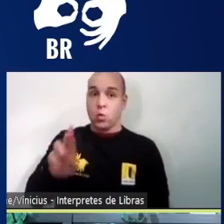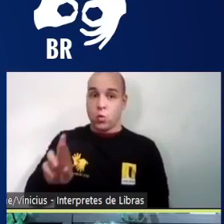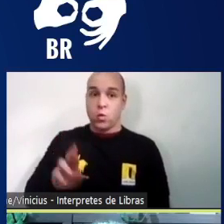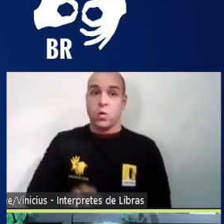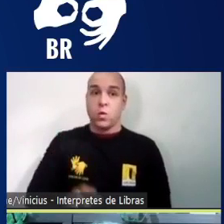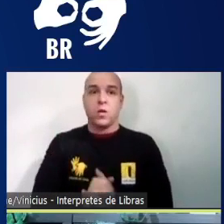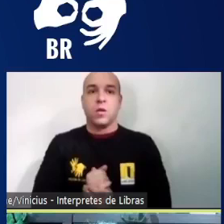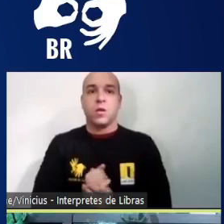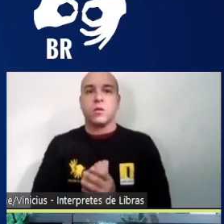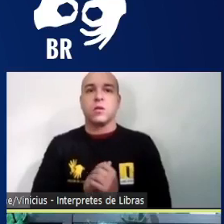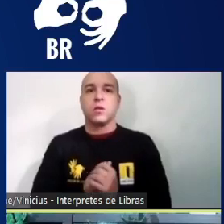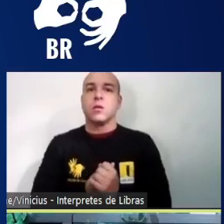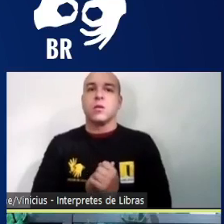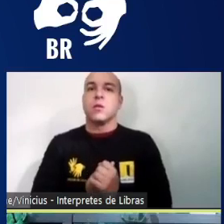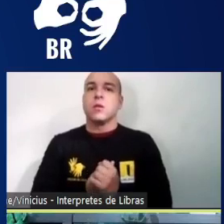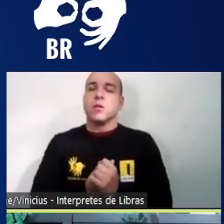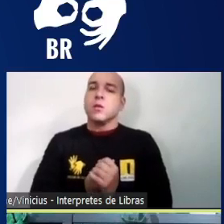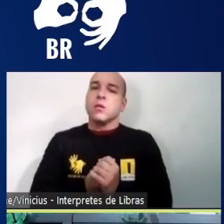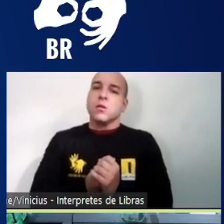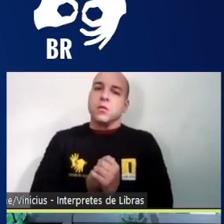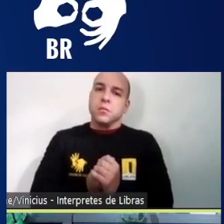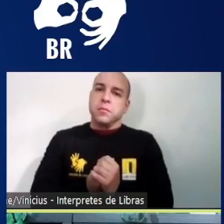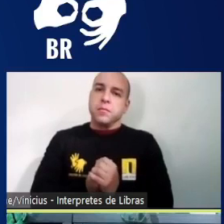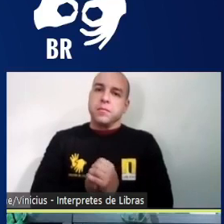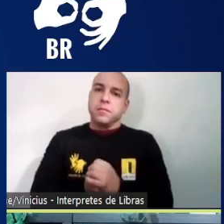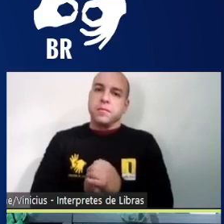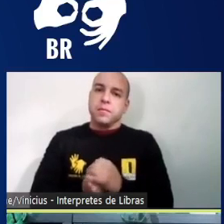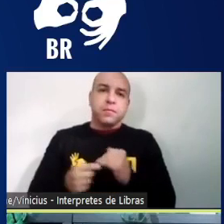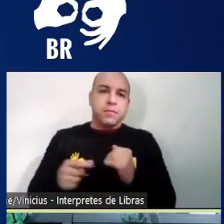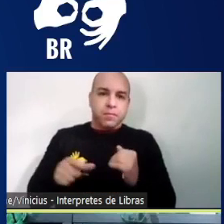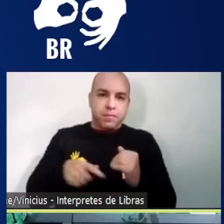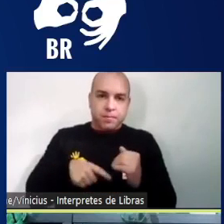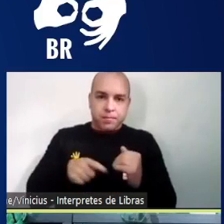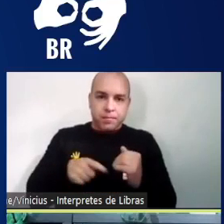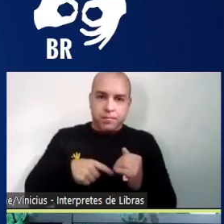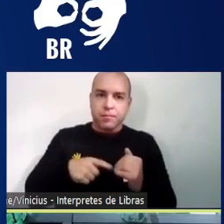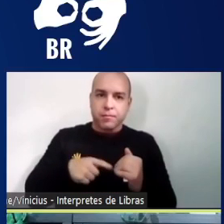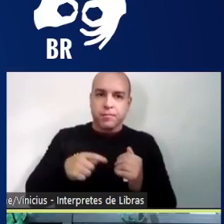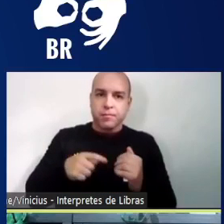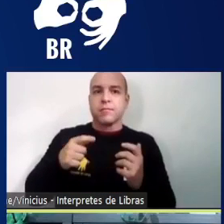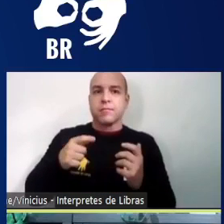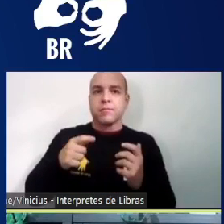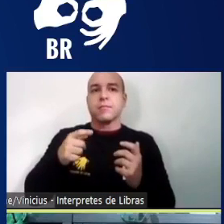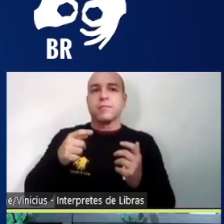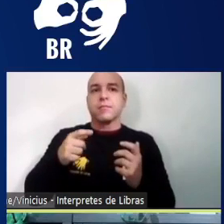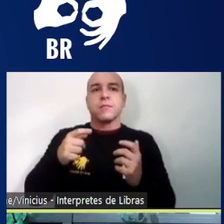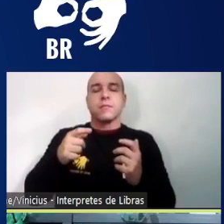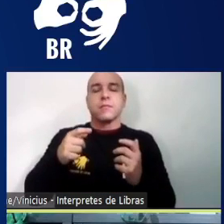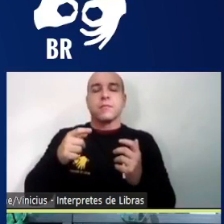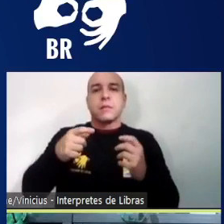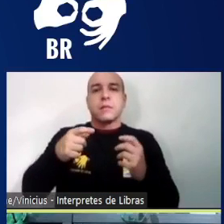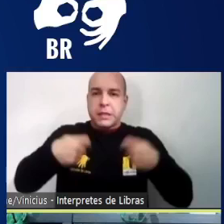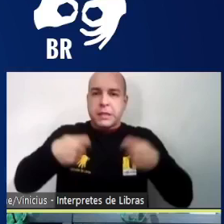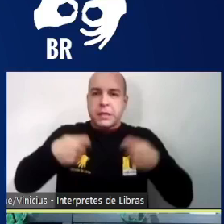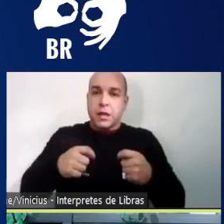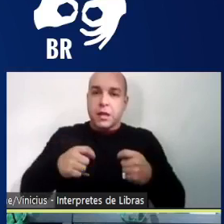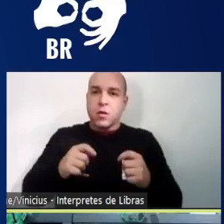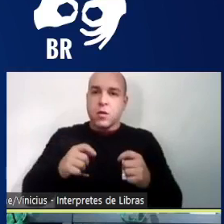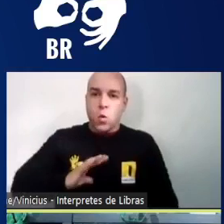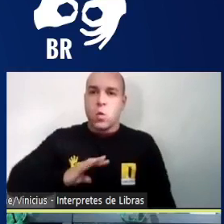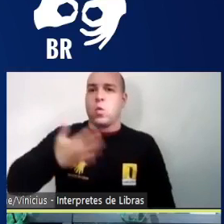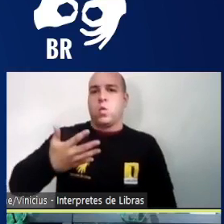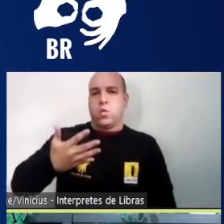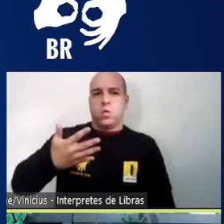virtude. E que esta palavra, então, deveria se chamar ou